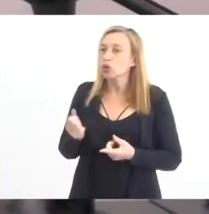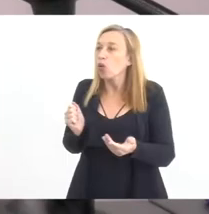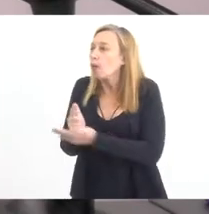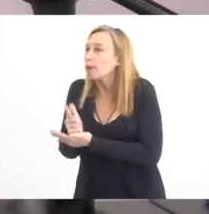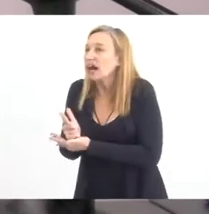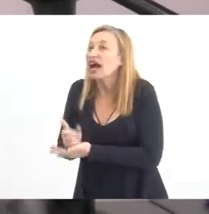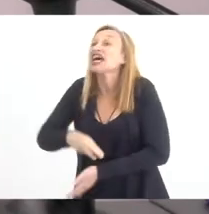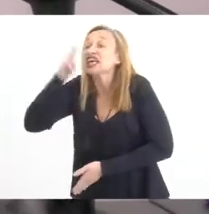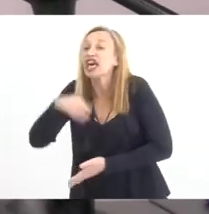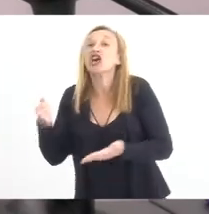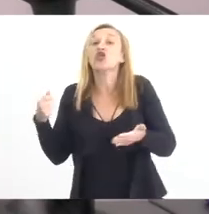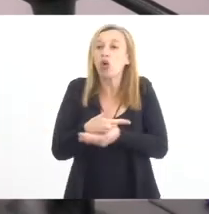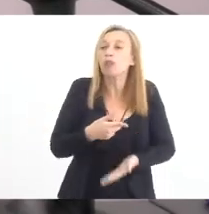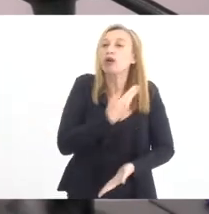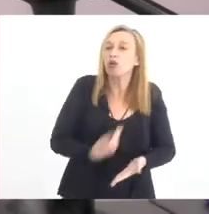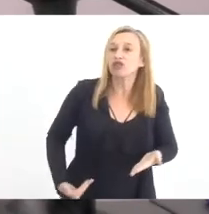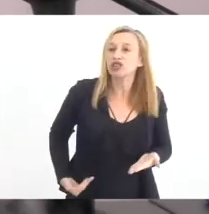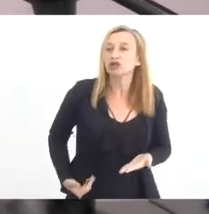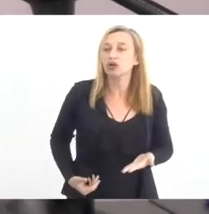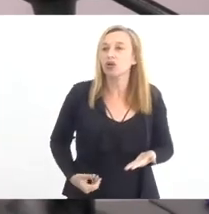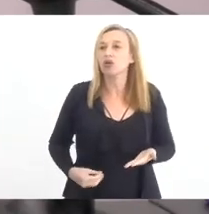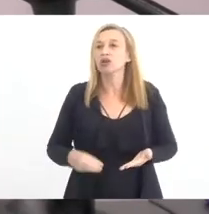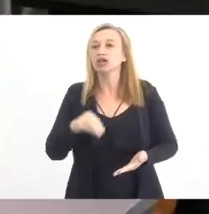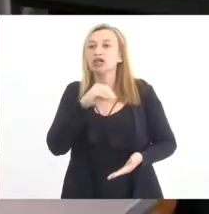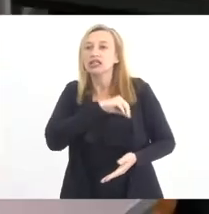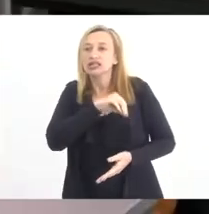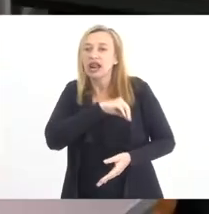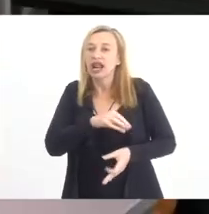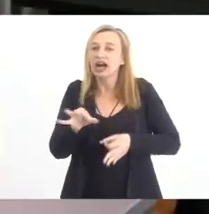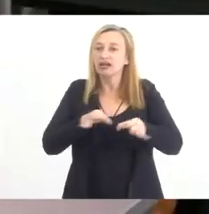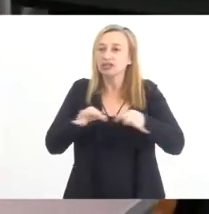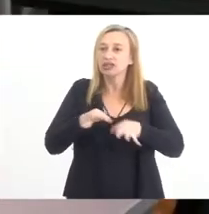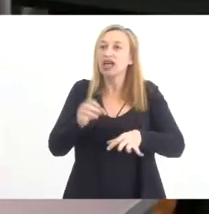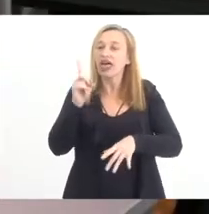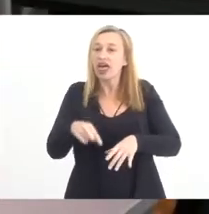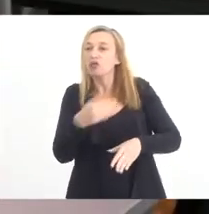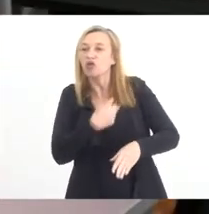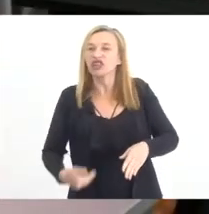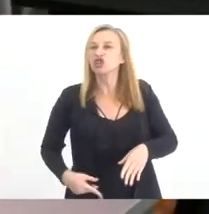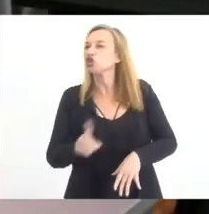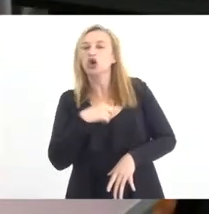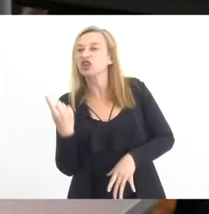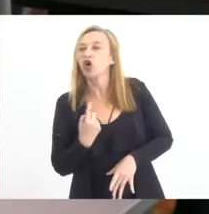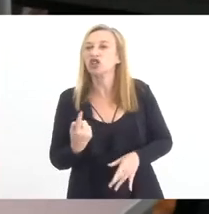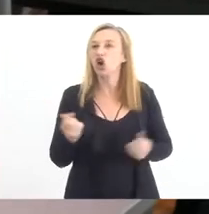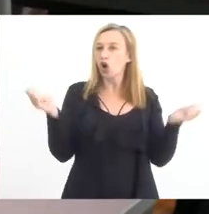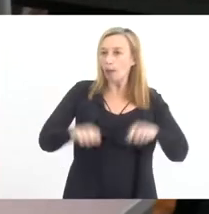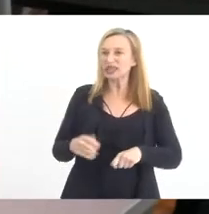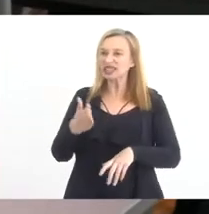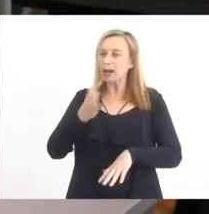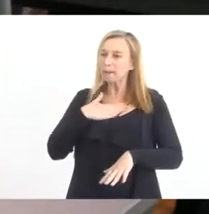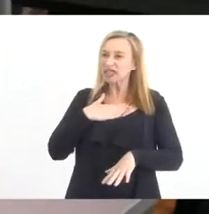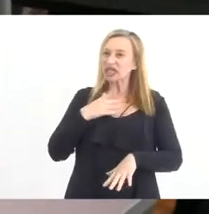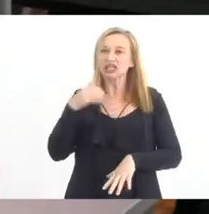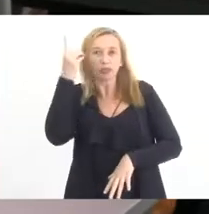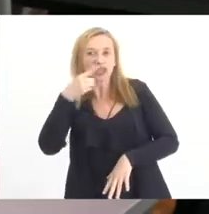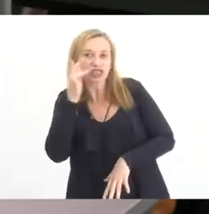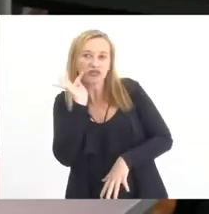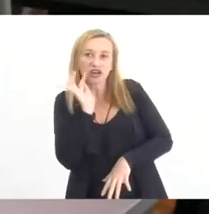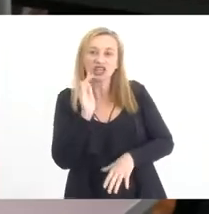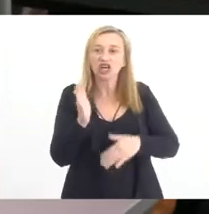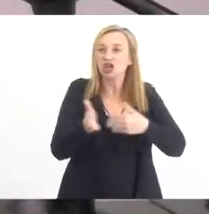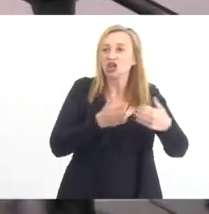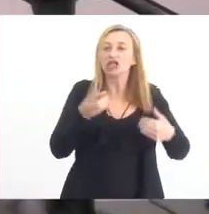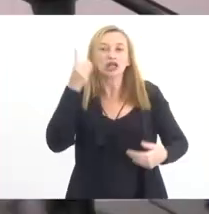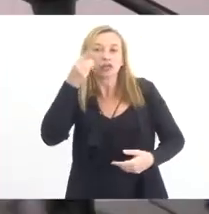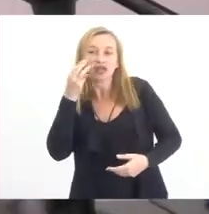governador. Para dar plano de cargos e salários, é o governador que tem que dar. Não somos nós. Não é competência minha, nem do deputado Serafim, nem do